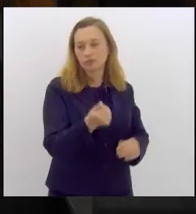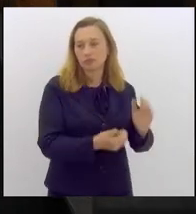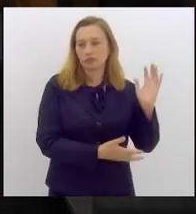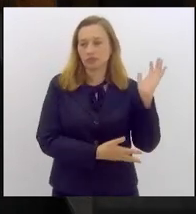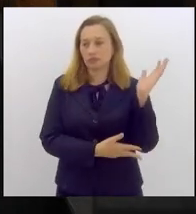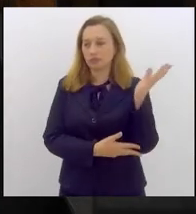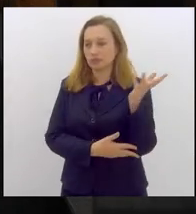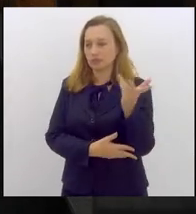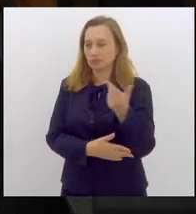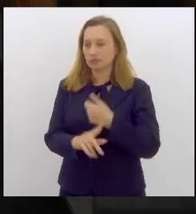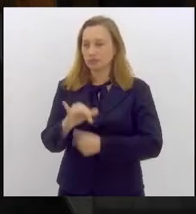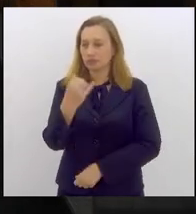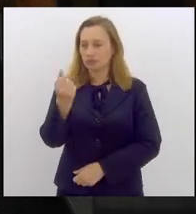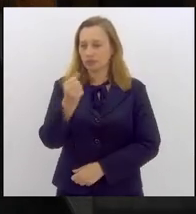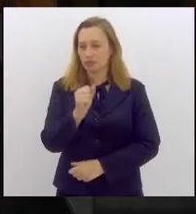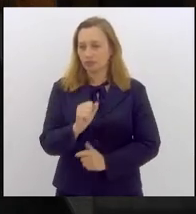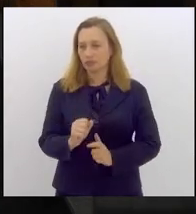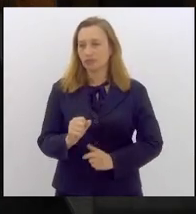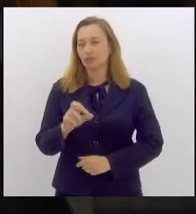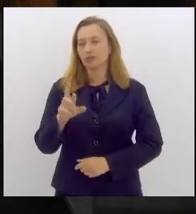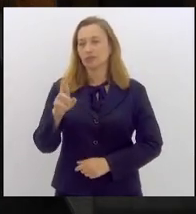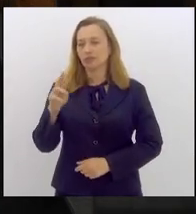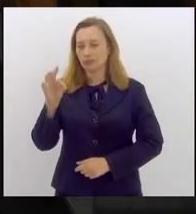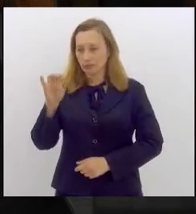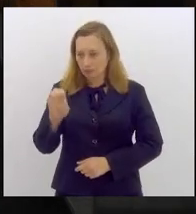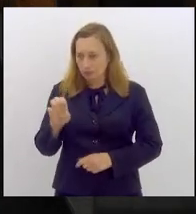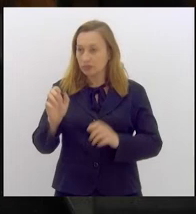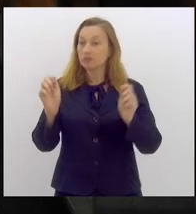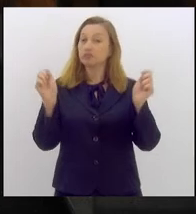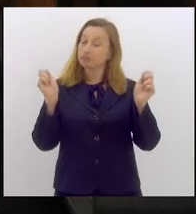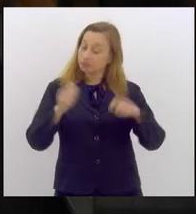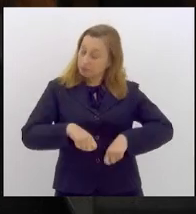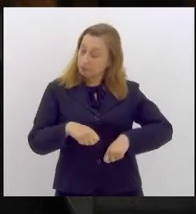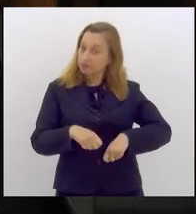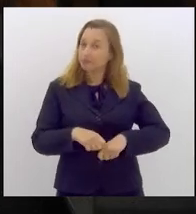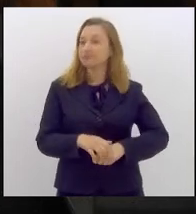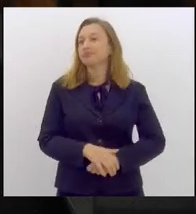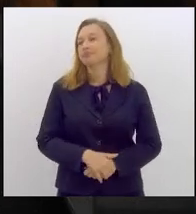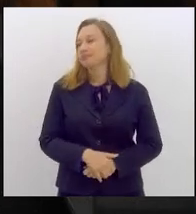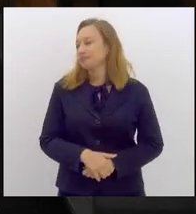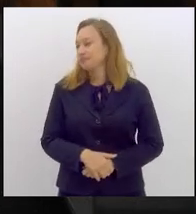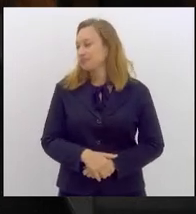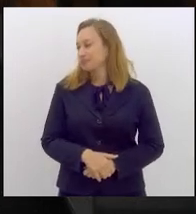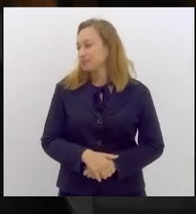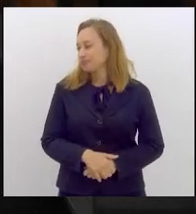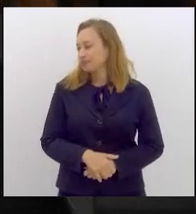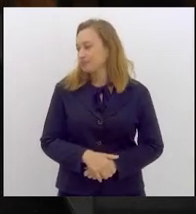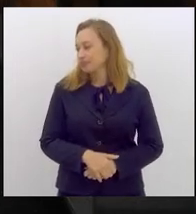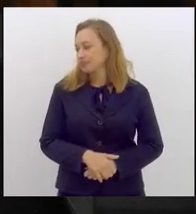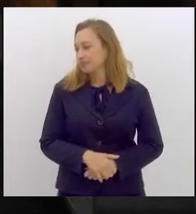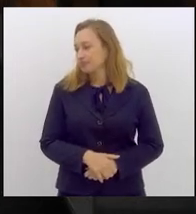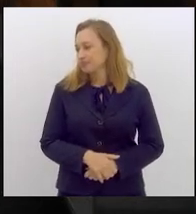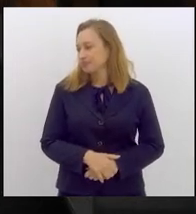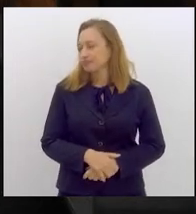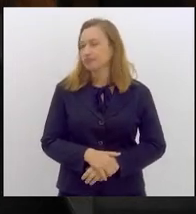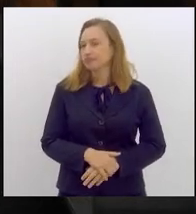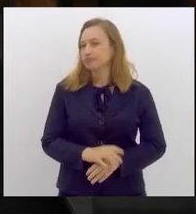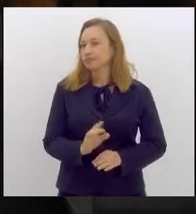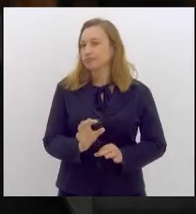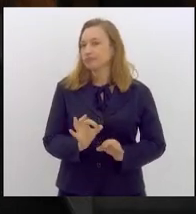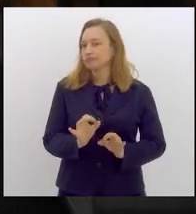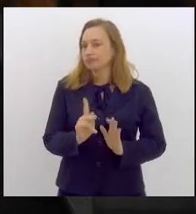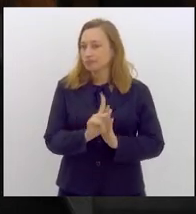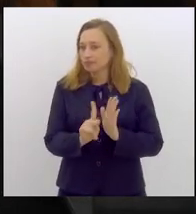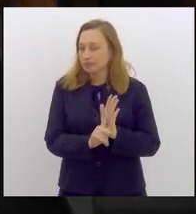Ilha Grande. Então, há a possibilidade desse projeto ser anexado.